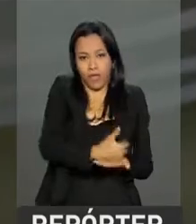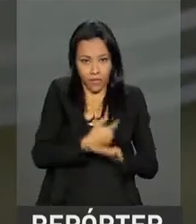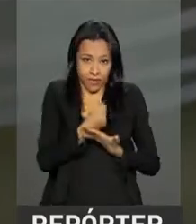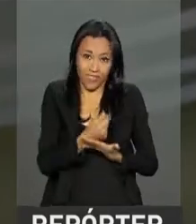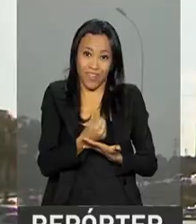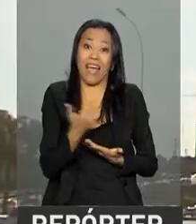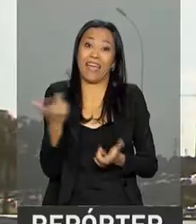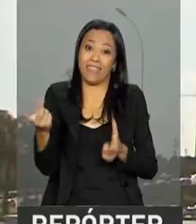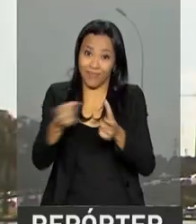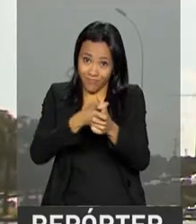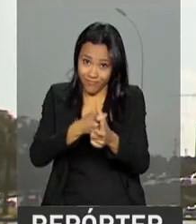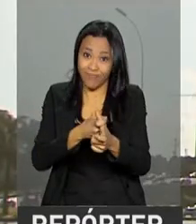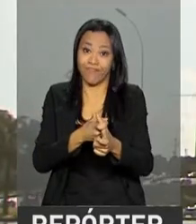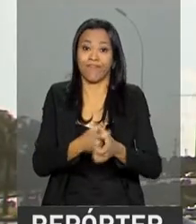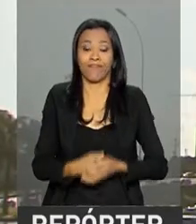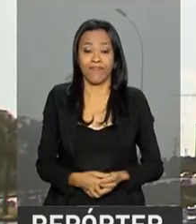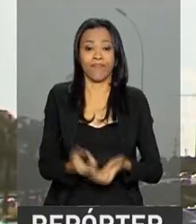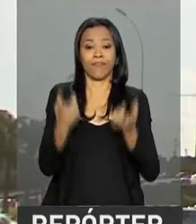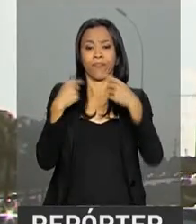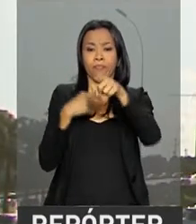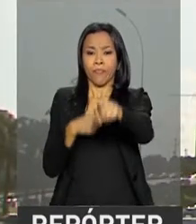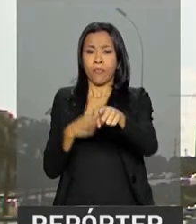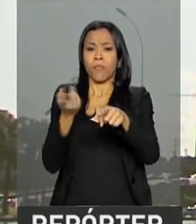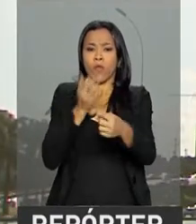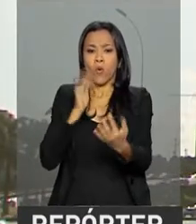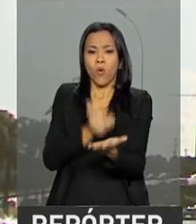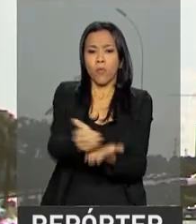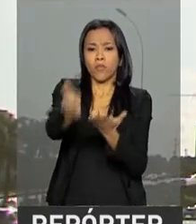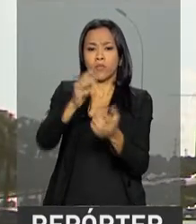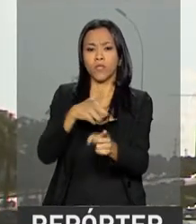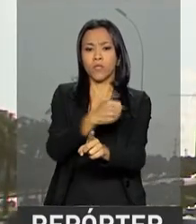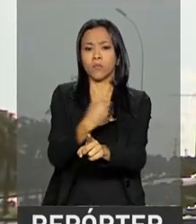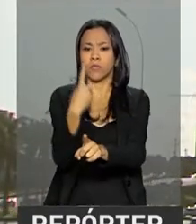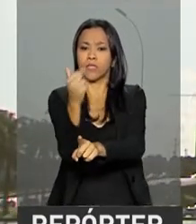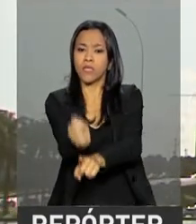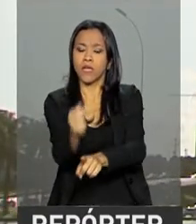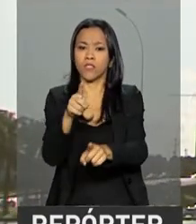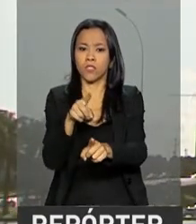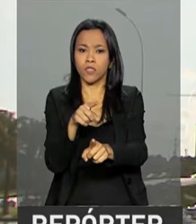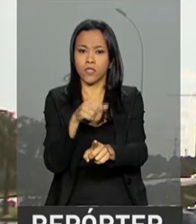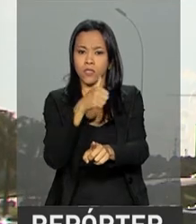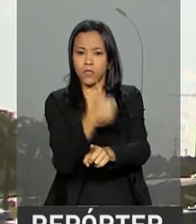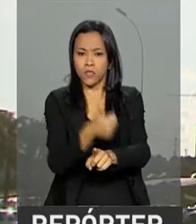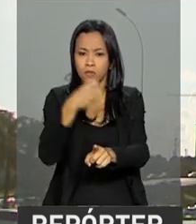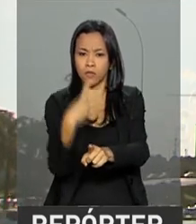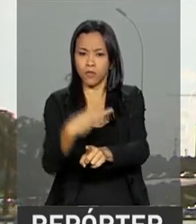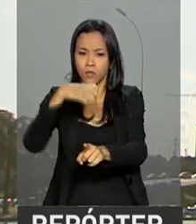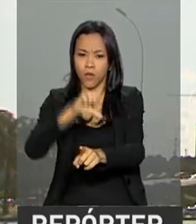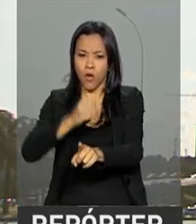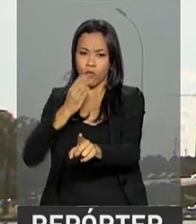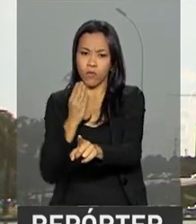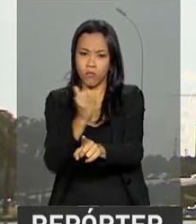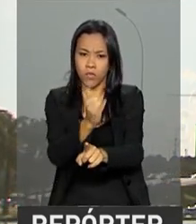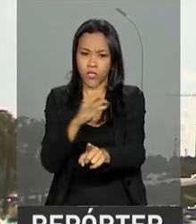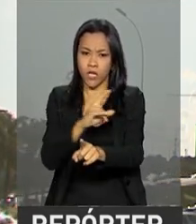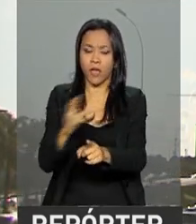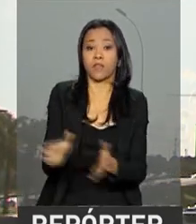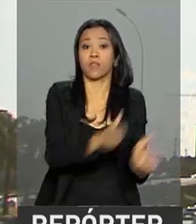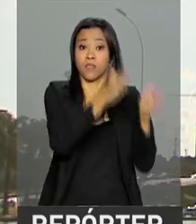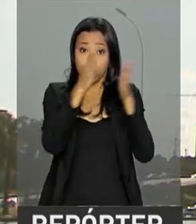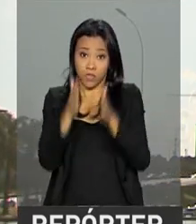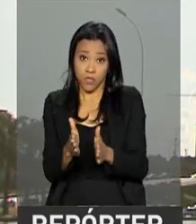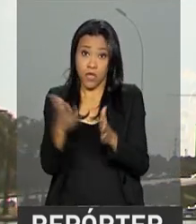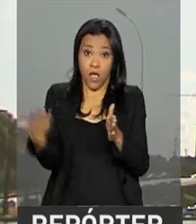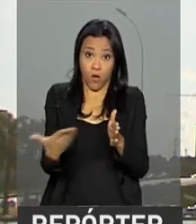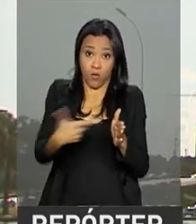déficit a meta inicial para 2017 previa déficit de 139 bilhões de reais ea meta de